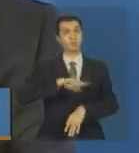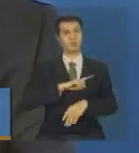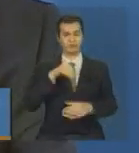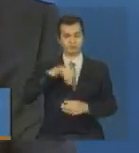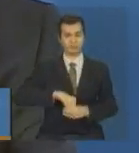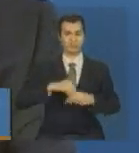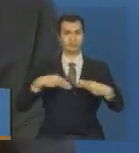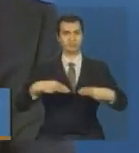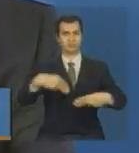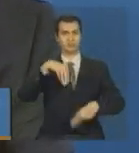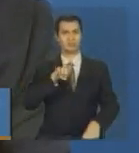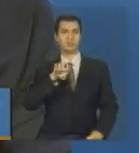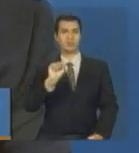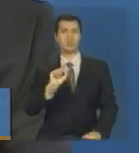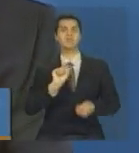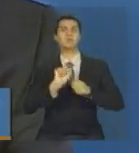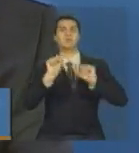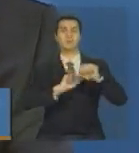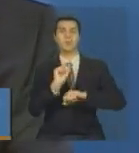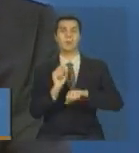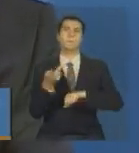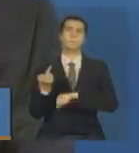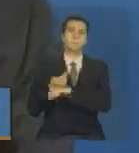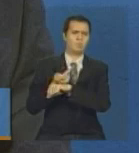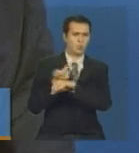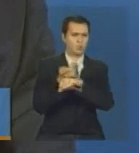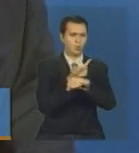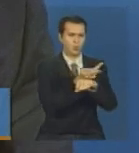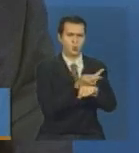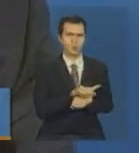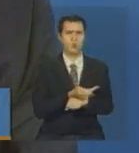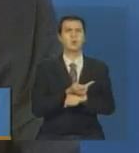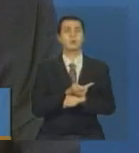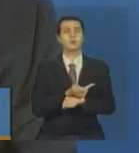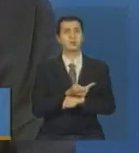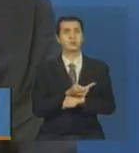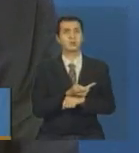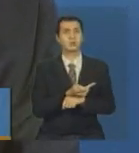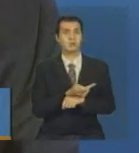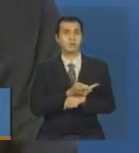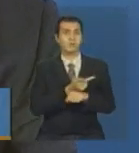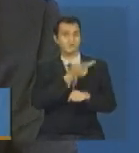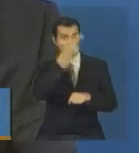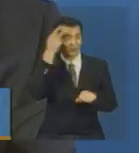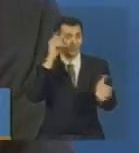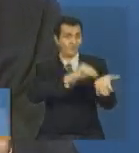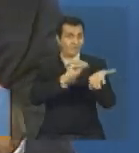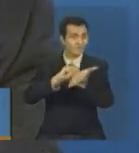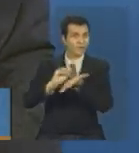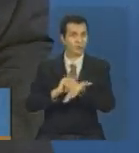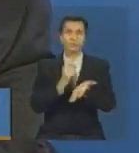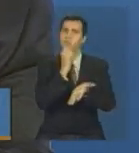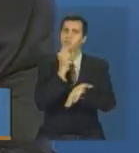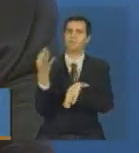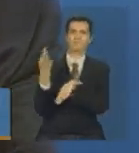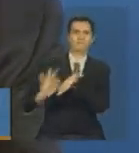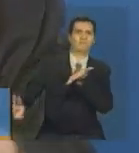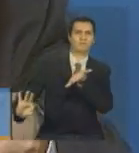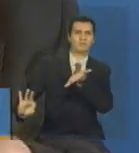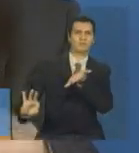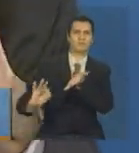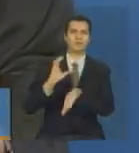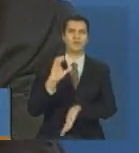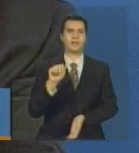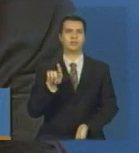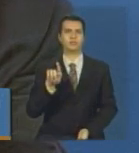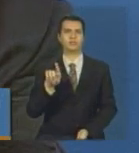com os municípios também, a busca ativa do público que ainda não está cadastrado no CadÚnico. Da mesma forma, é nossa intenção fazermos a busca ativa deste público, que